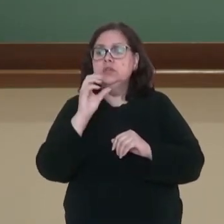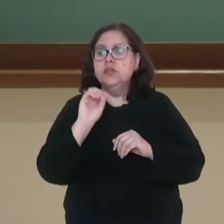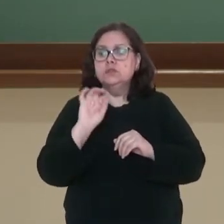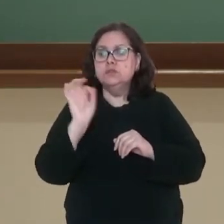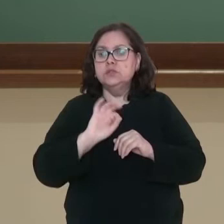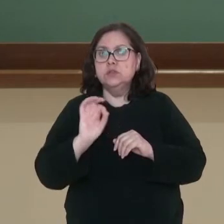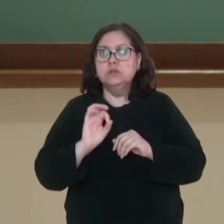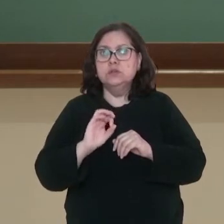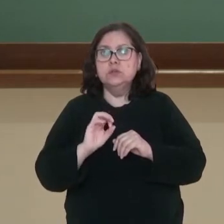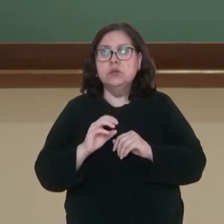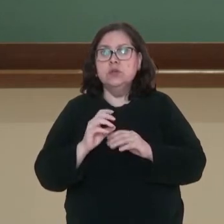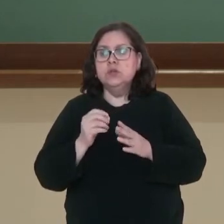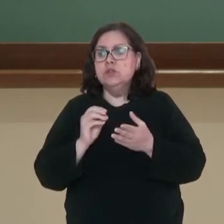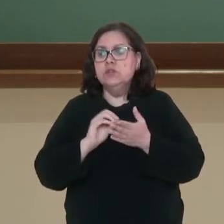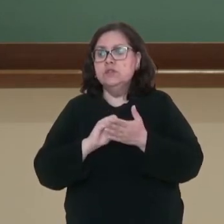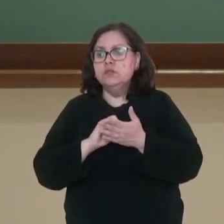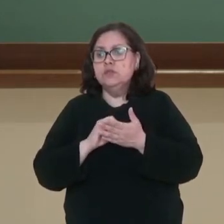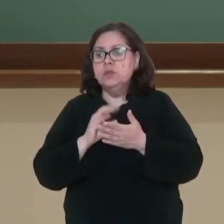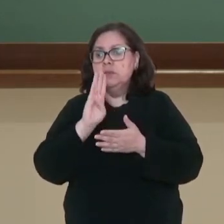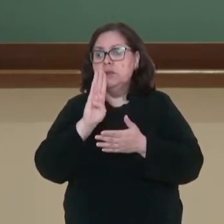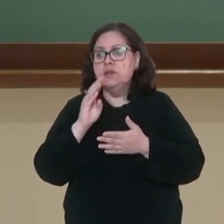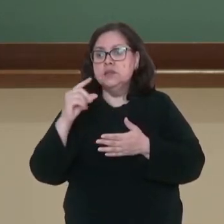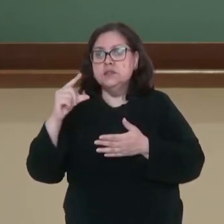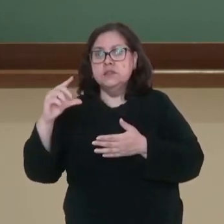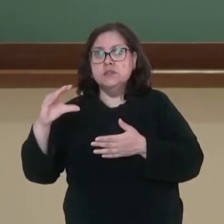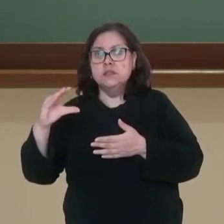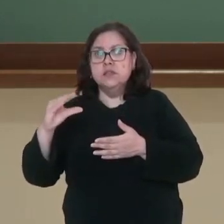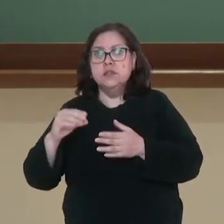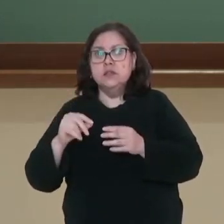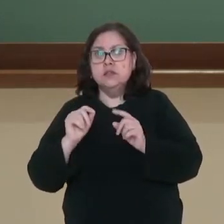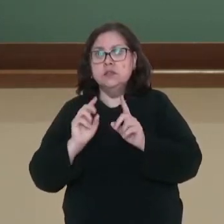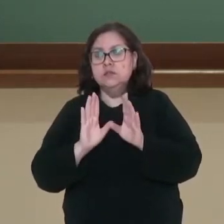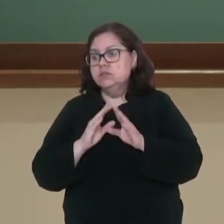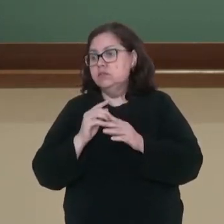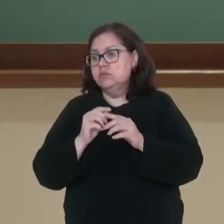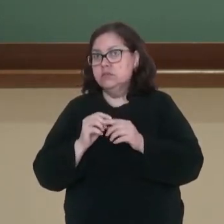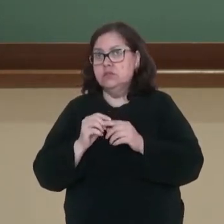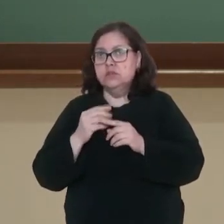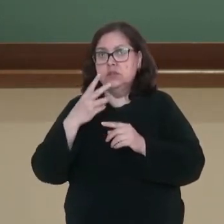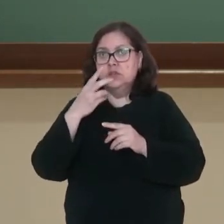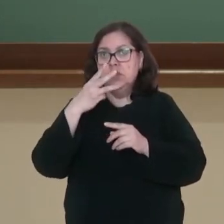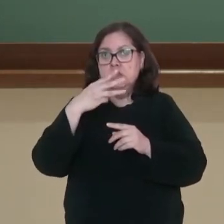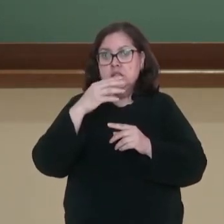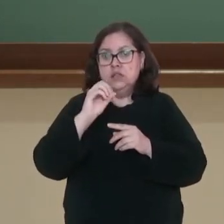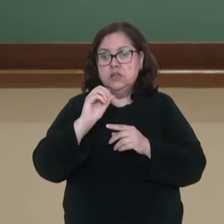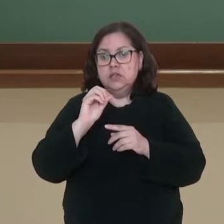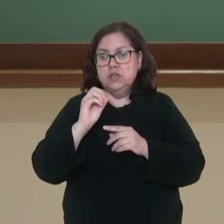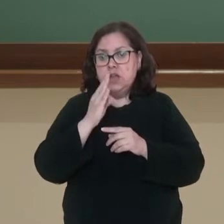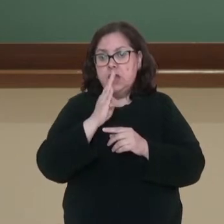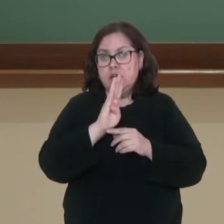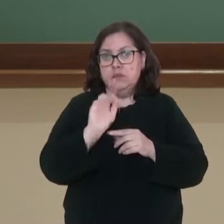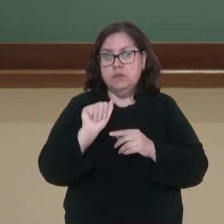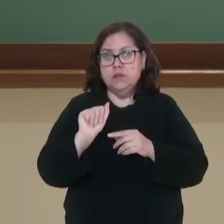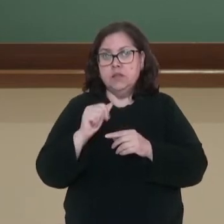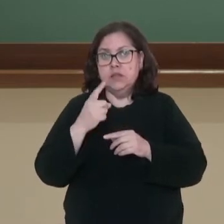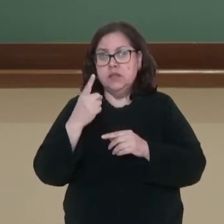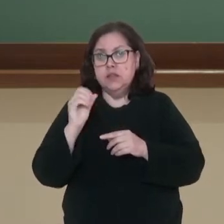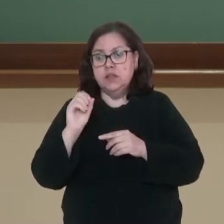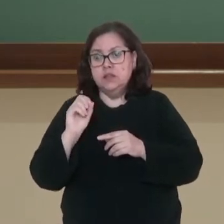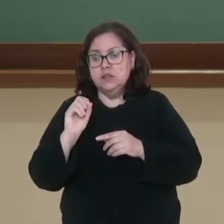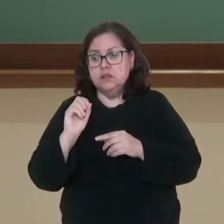10% seria aquilo que sobrou entre B e C, né? A distância entre eles. Então, 30 entre A e B e